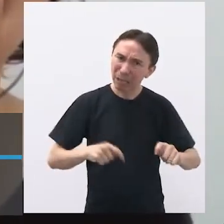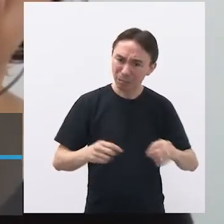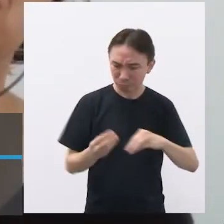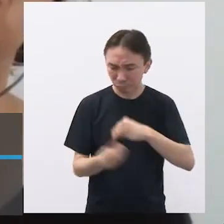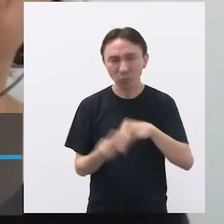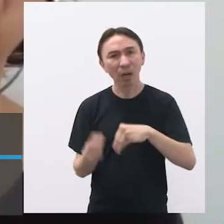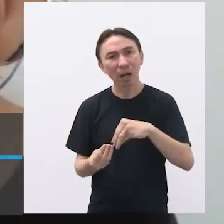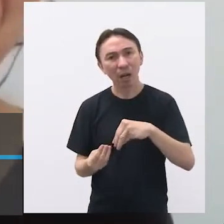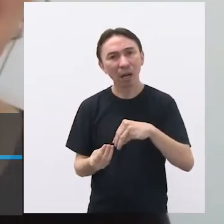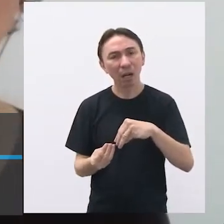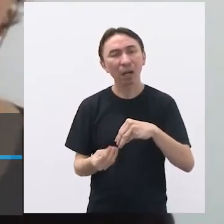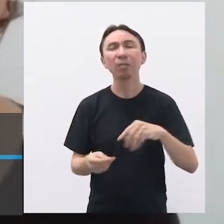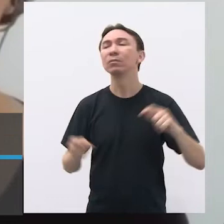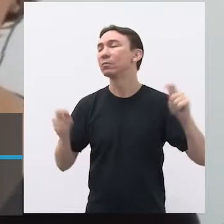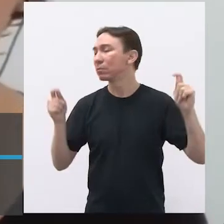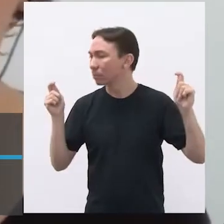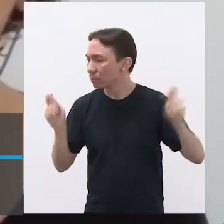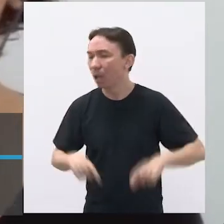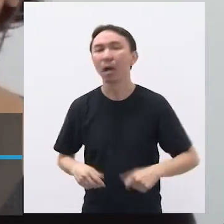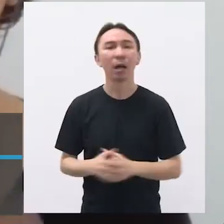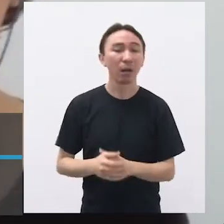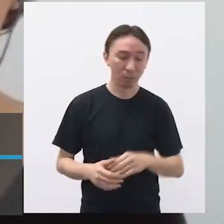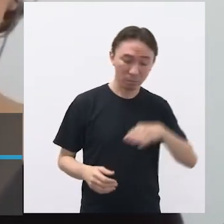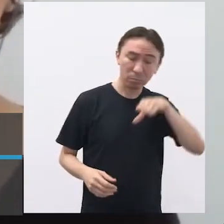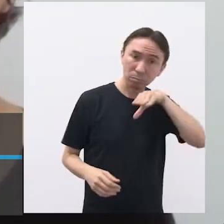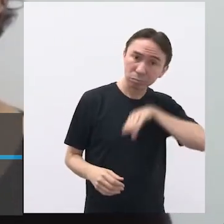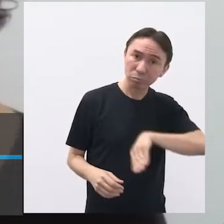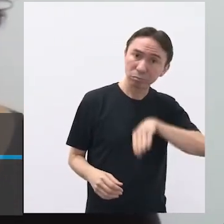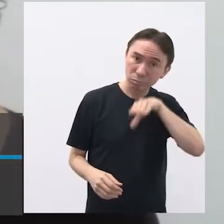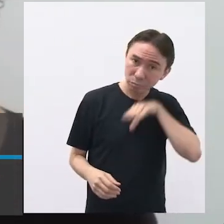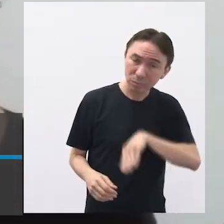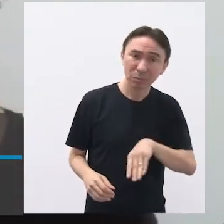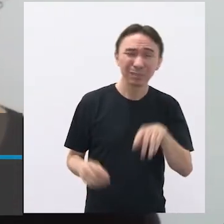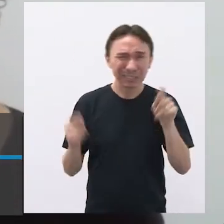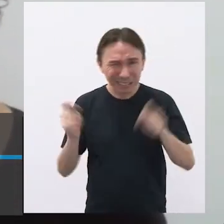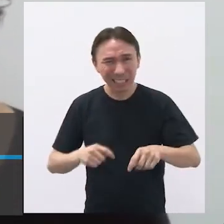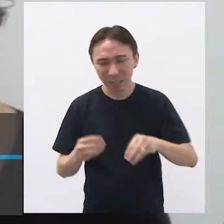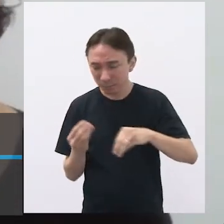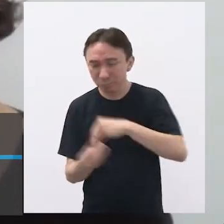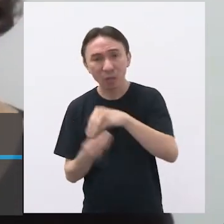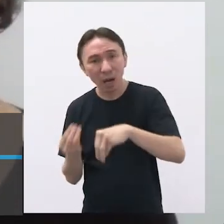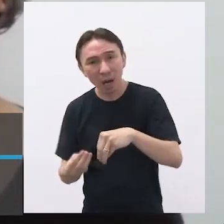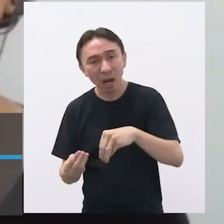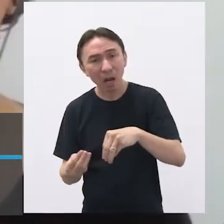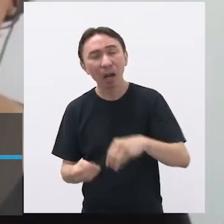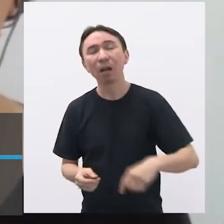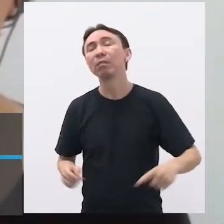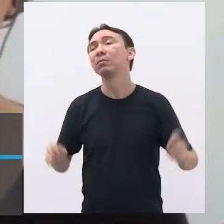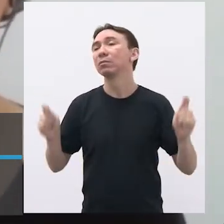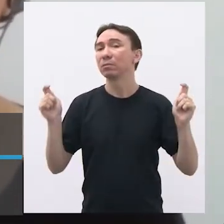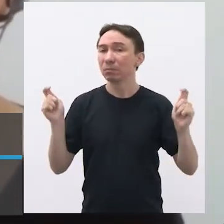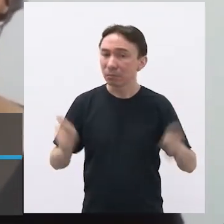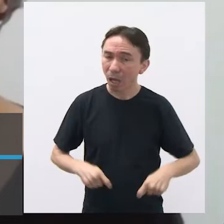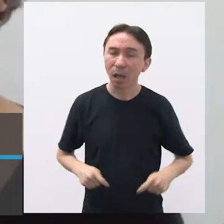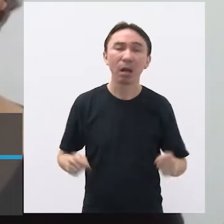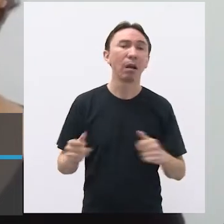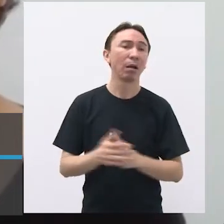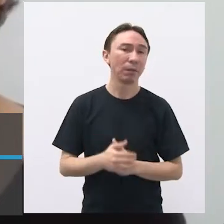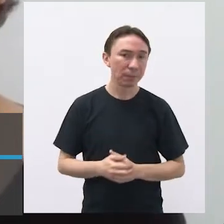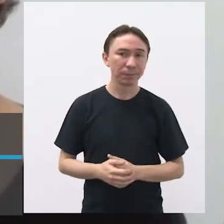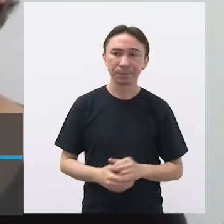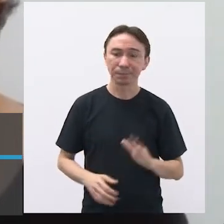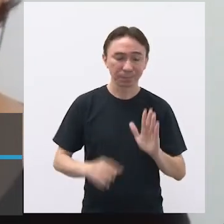possível. É possível pensar o ensino da língua portuguesa, o currículo tem ali descrito uma série aí